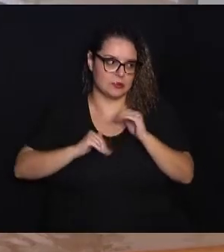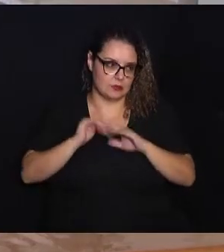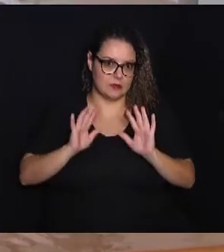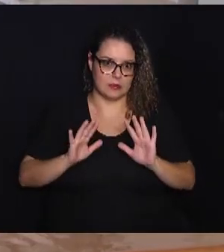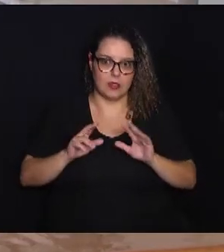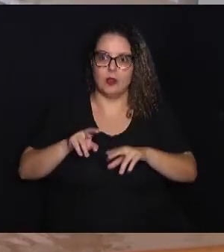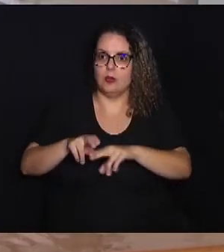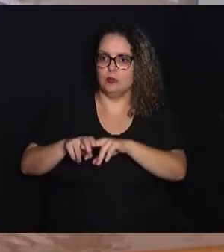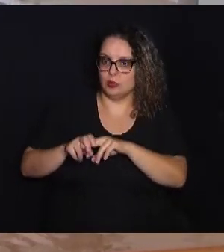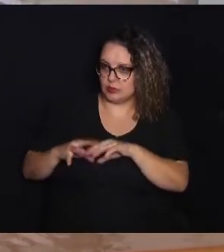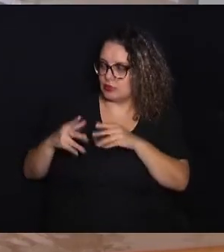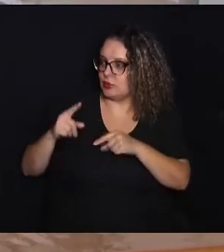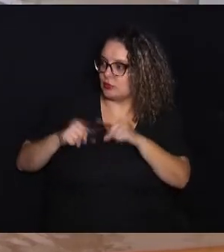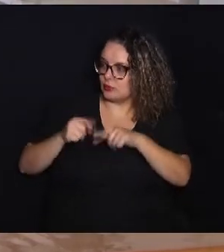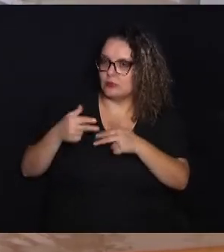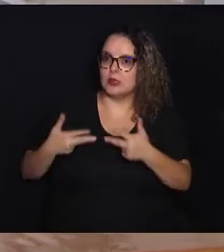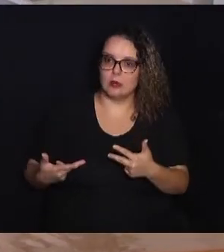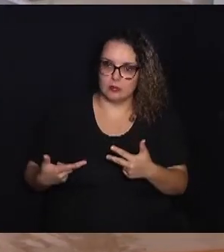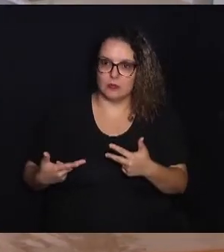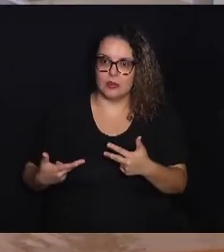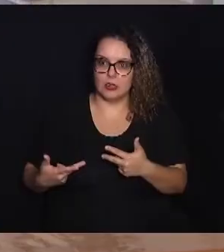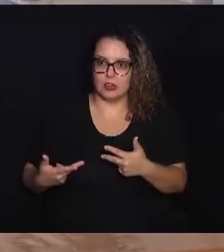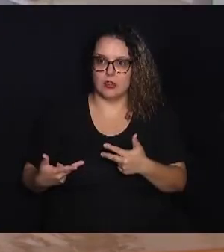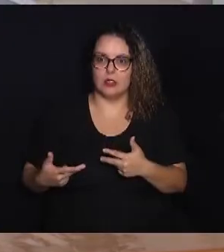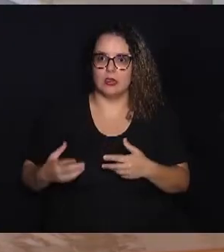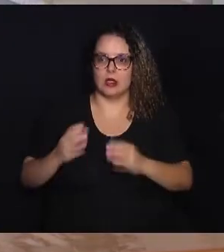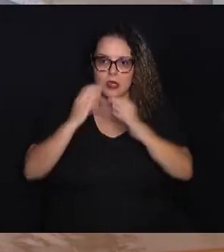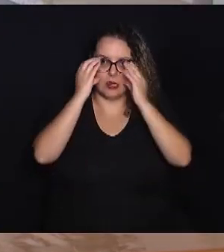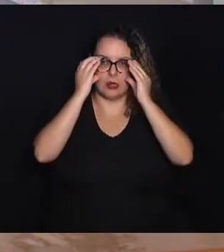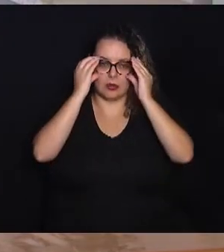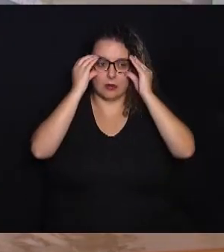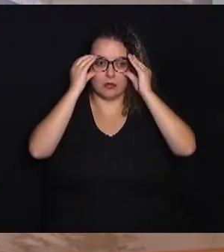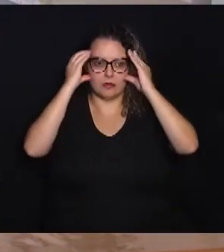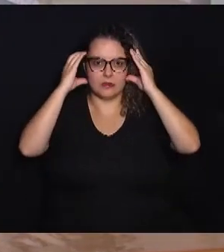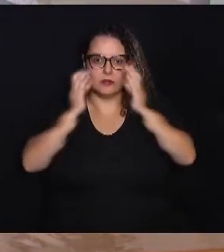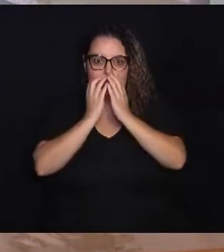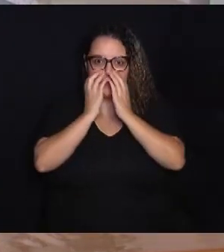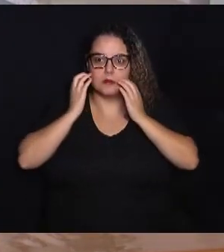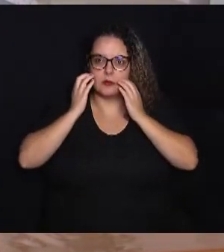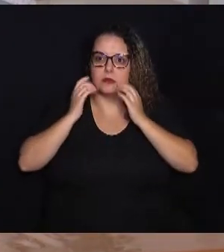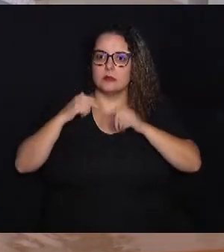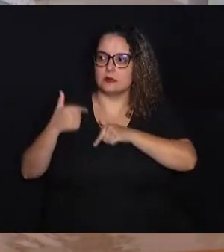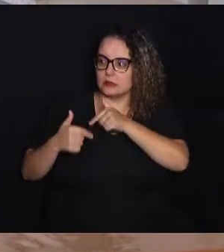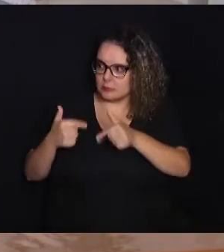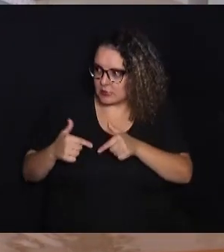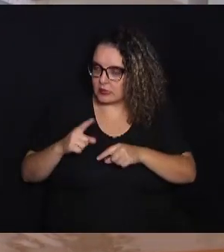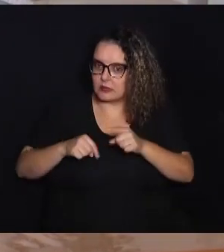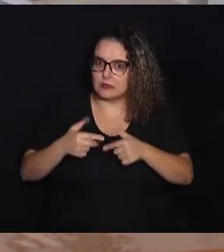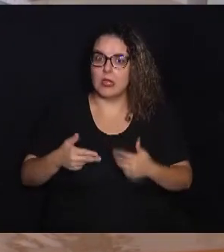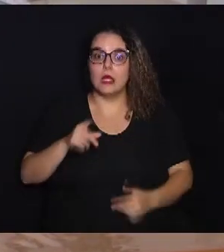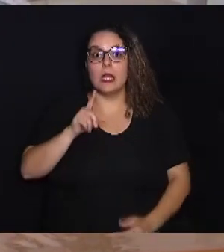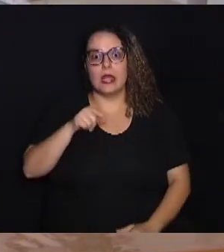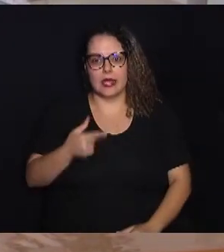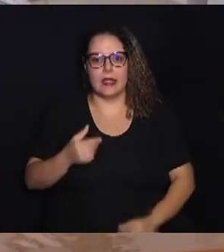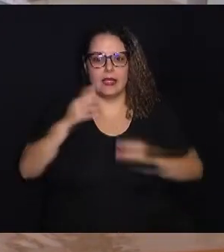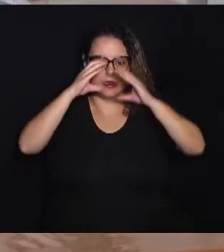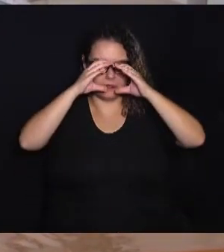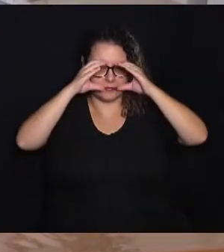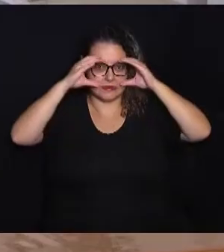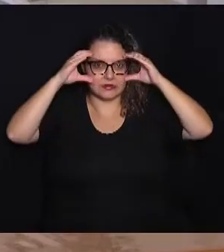todo o material, como a viseira, a máscara, para poder trabalhar com esse material. A viseira e